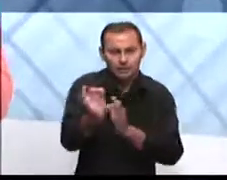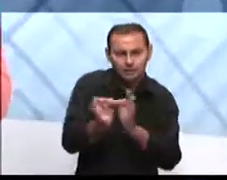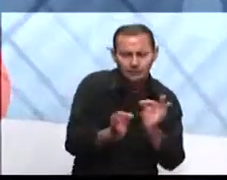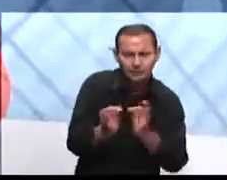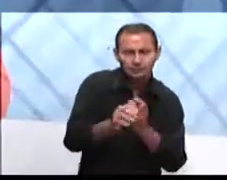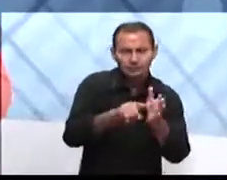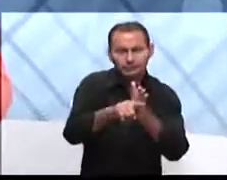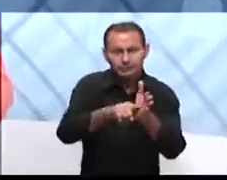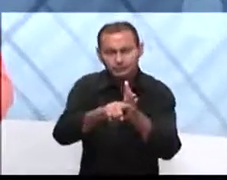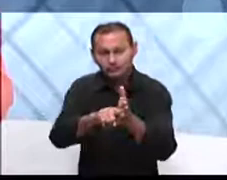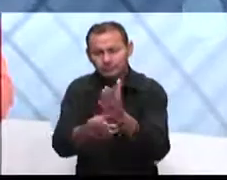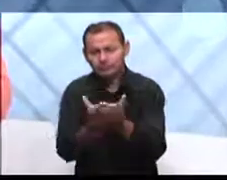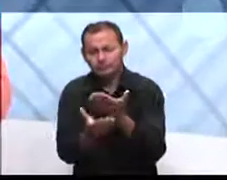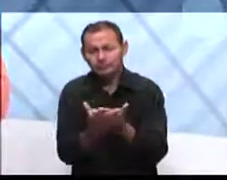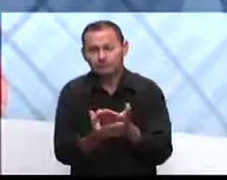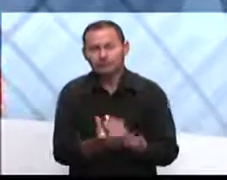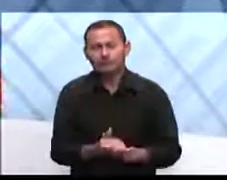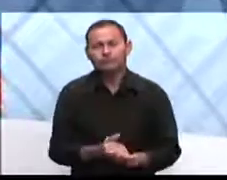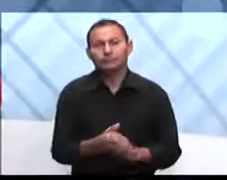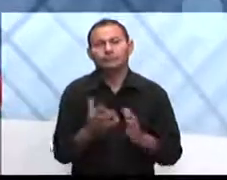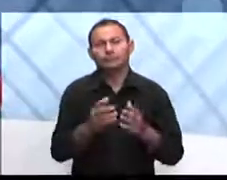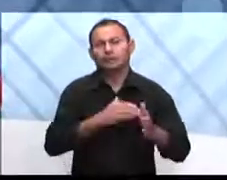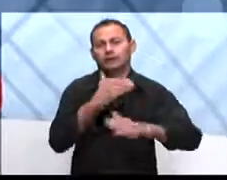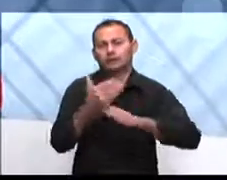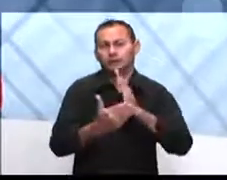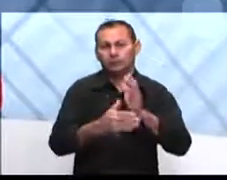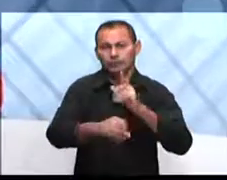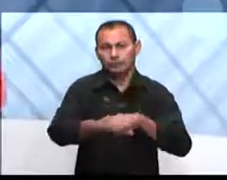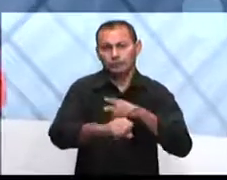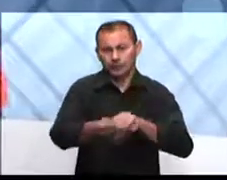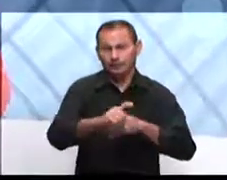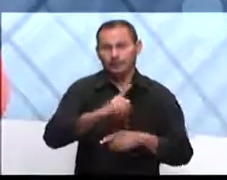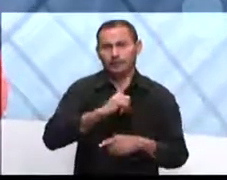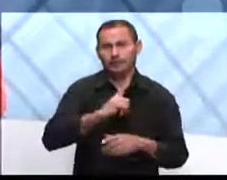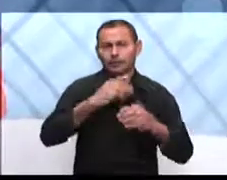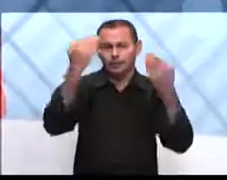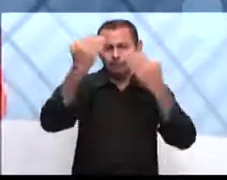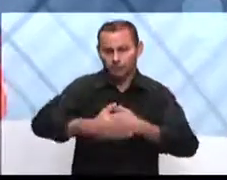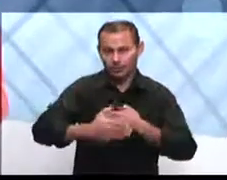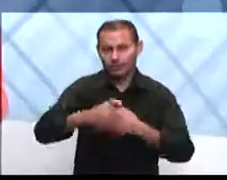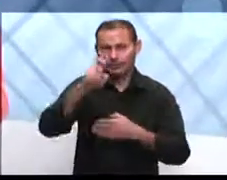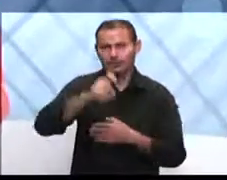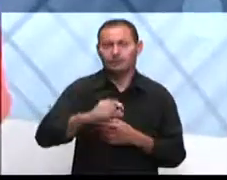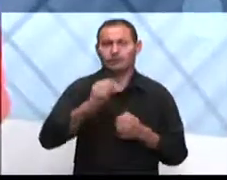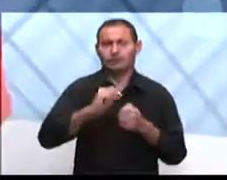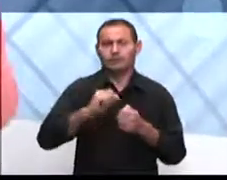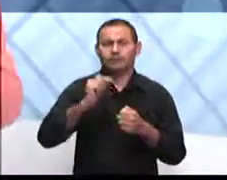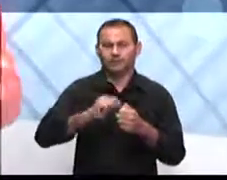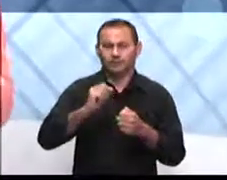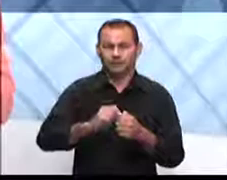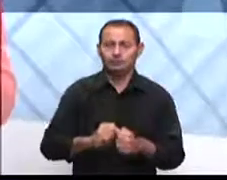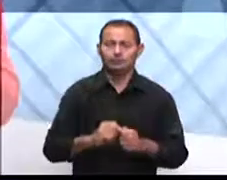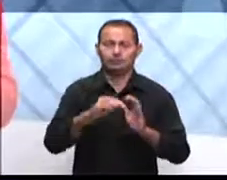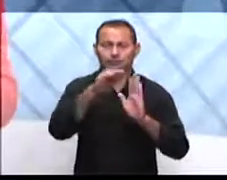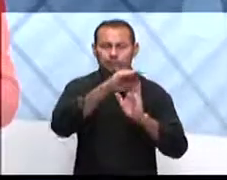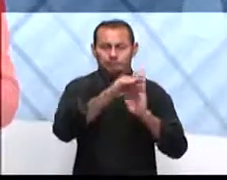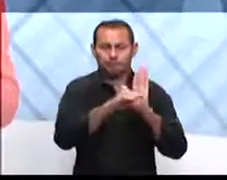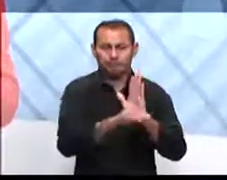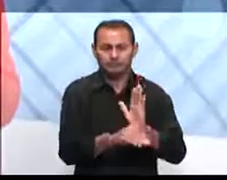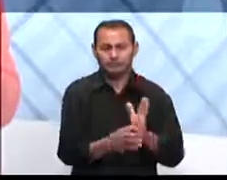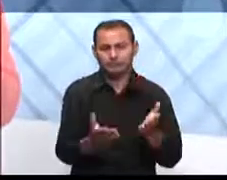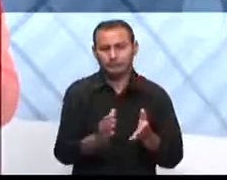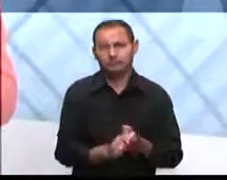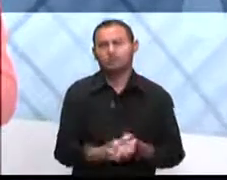ali as questões, né? Então, a todo momento a gente tem provas a serem aplicadas. Esse